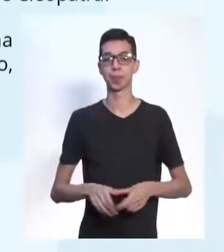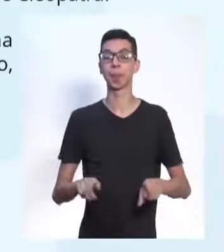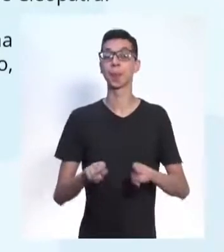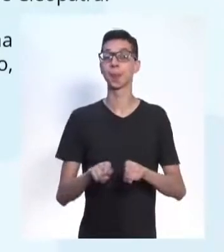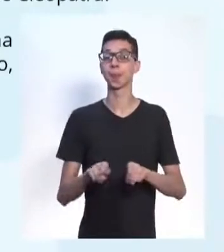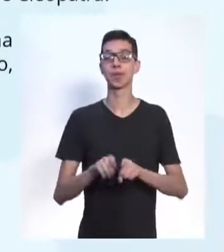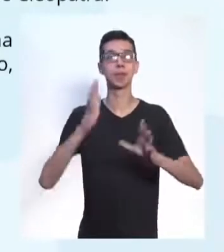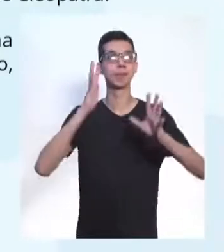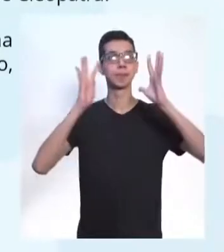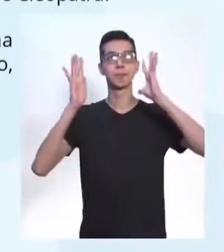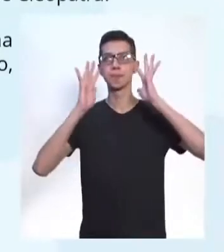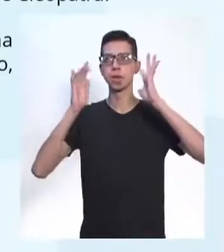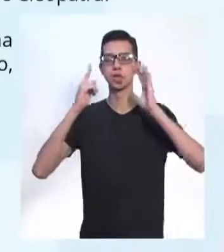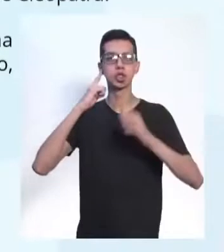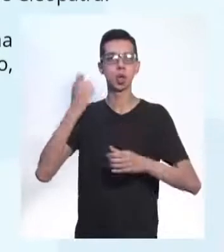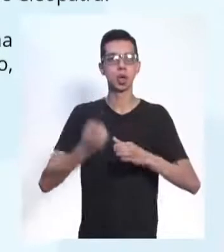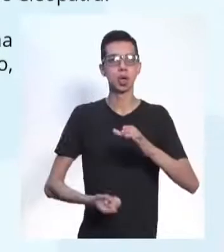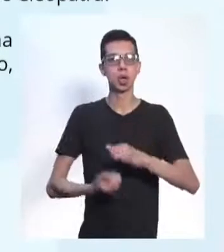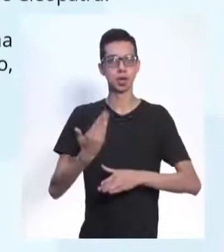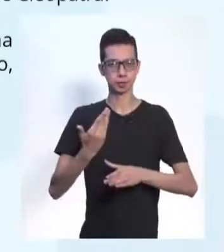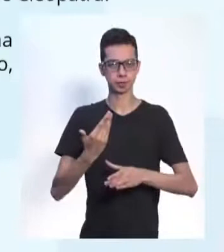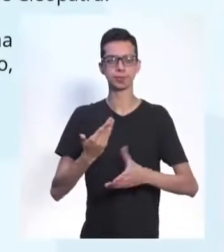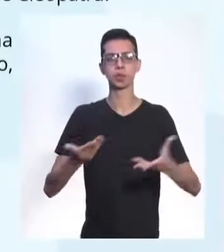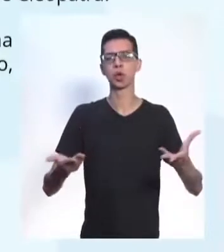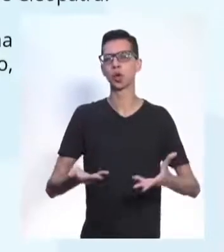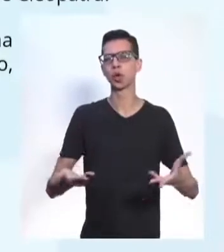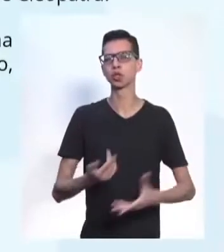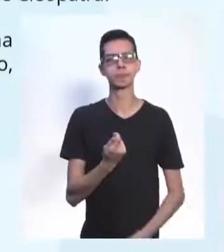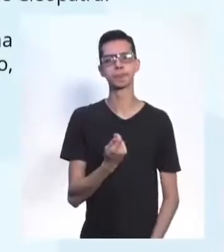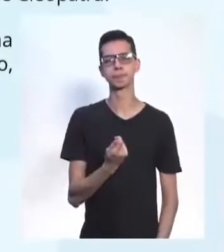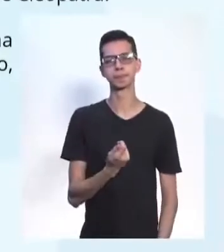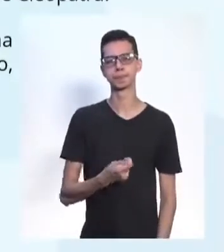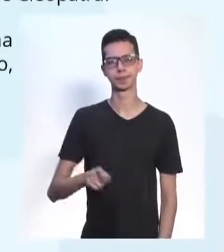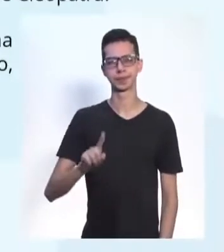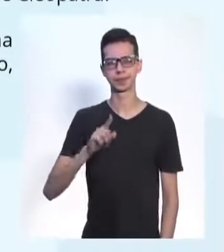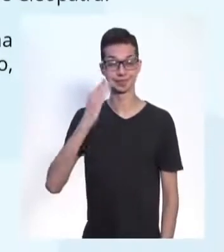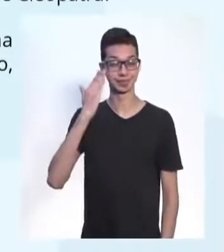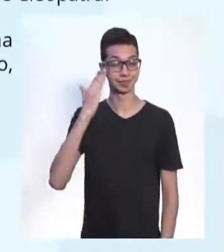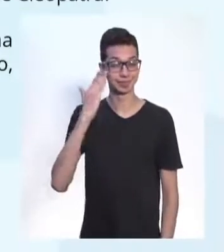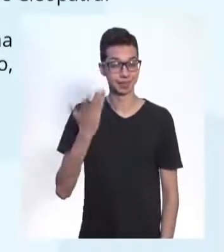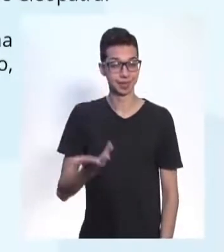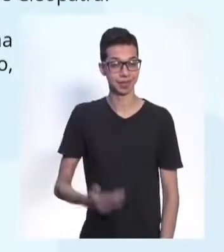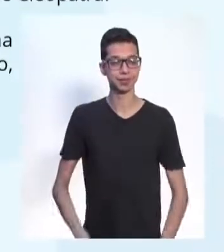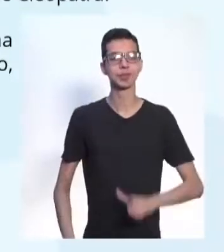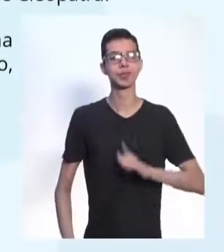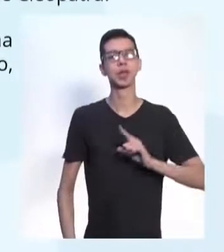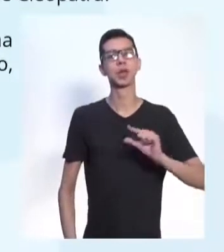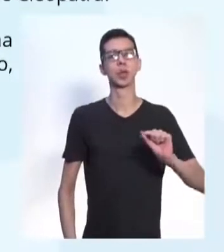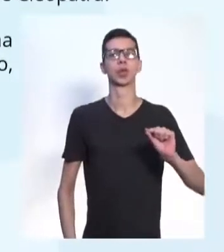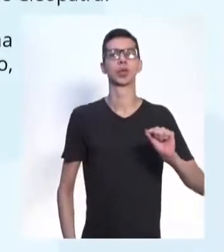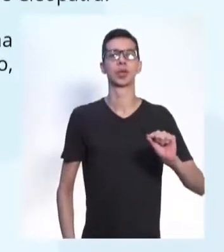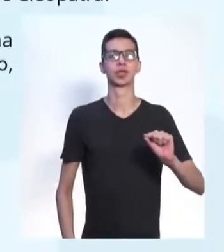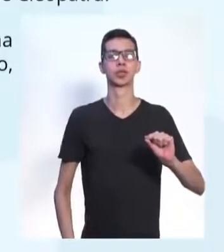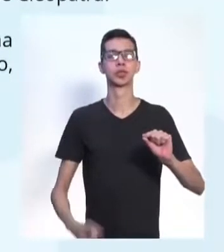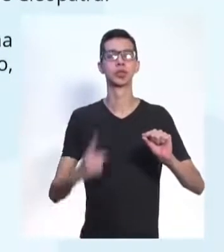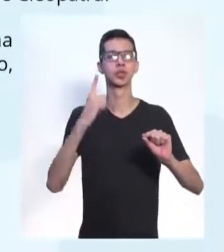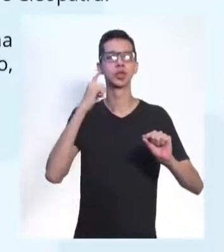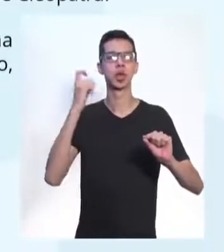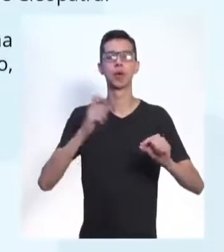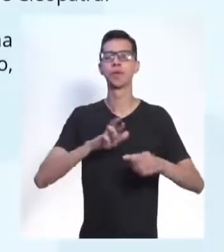mandava, e criavam esses sons. Hoje em dia não precisa mais disso, né, turma? A gente tem bancos de